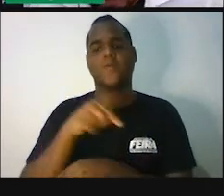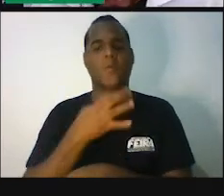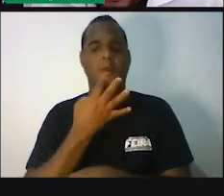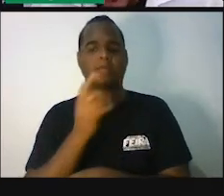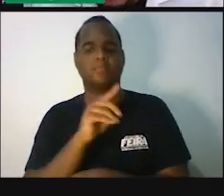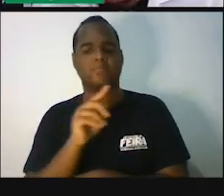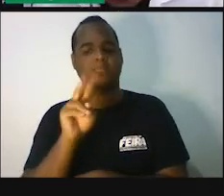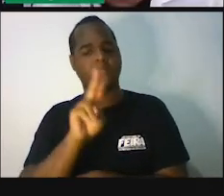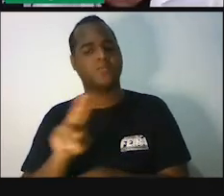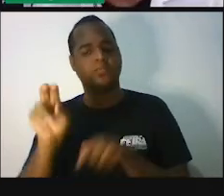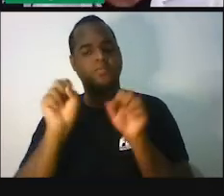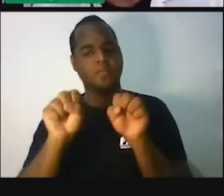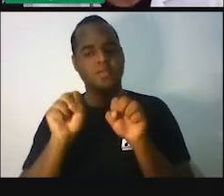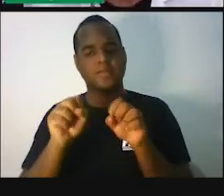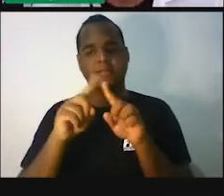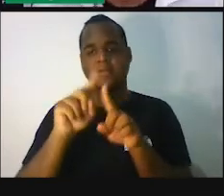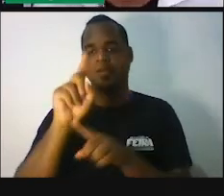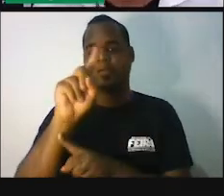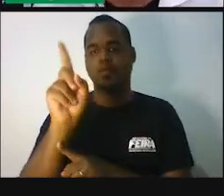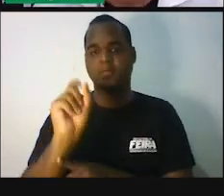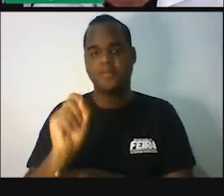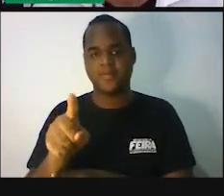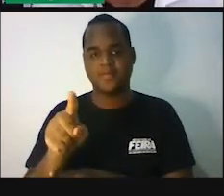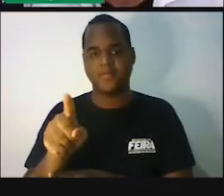vou usar uma interrogação.